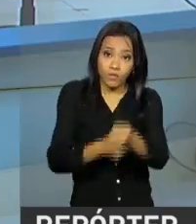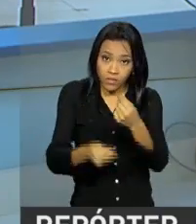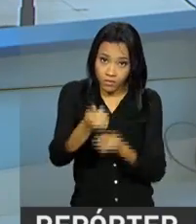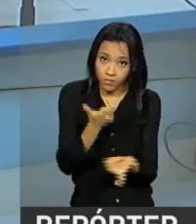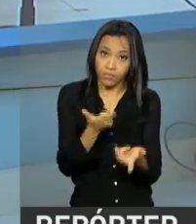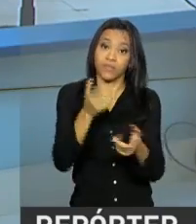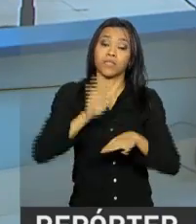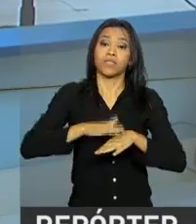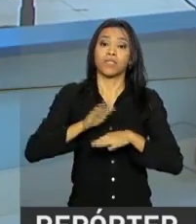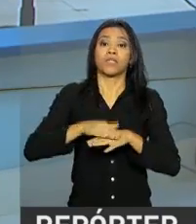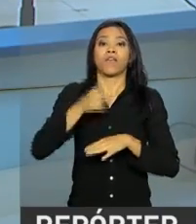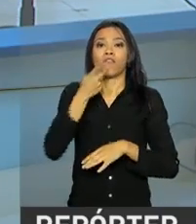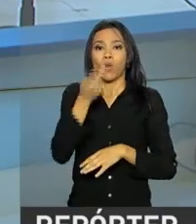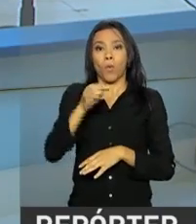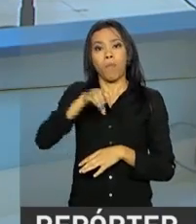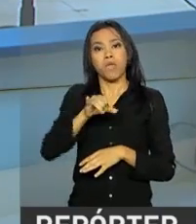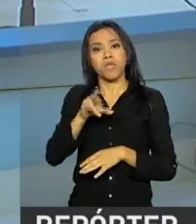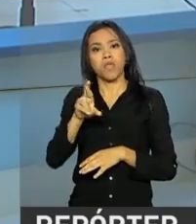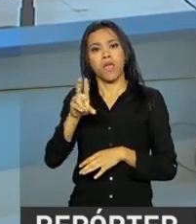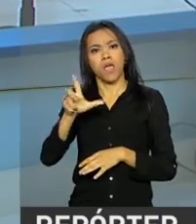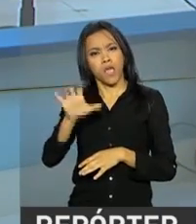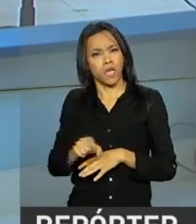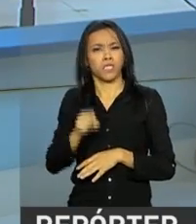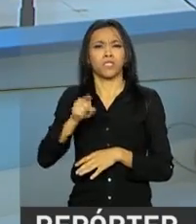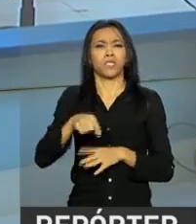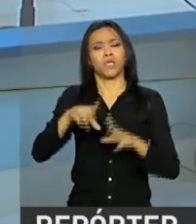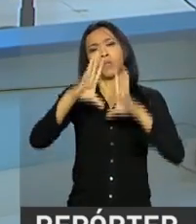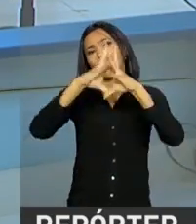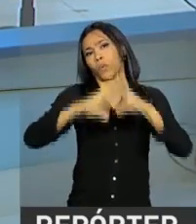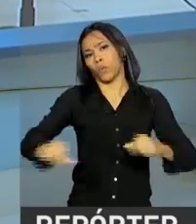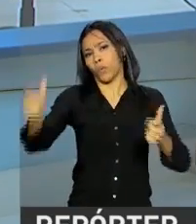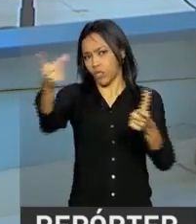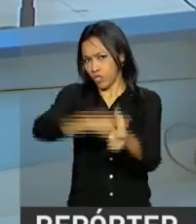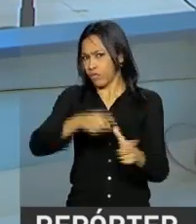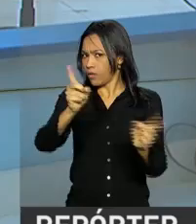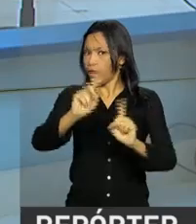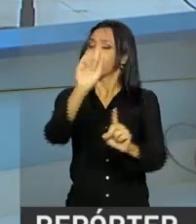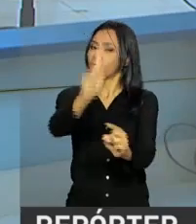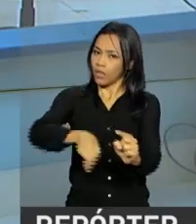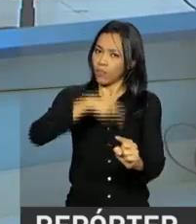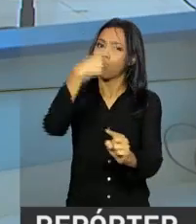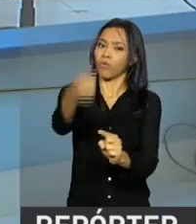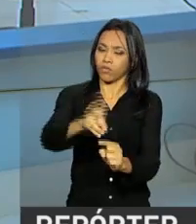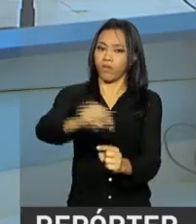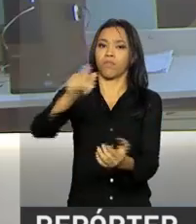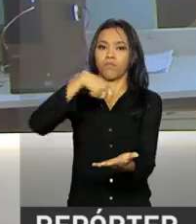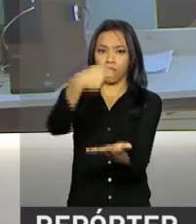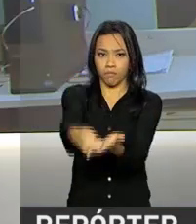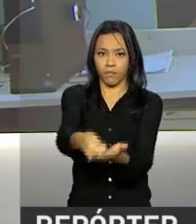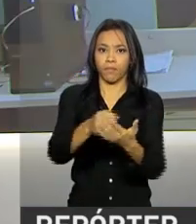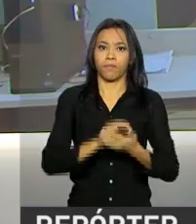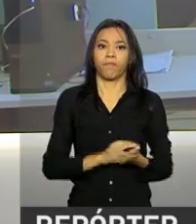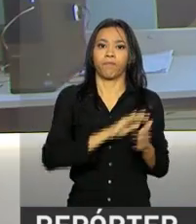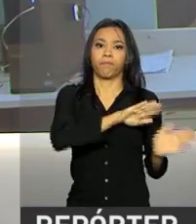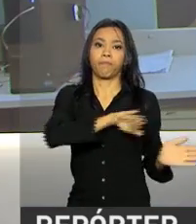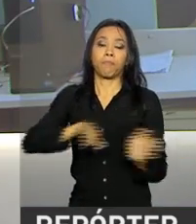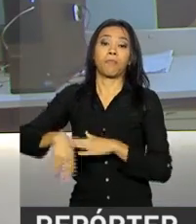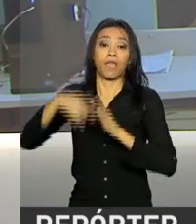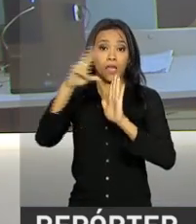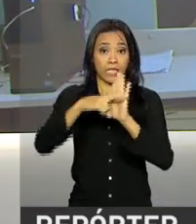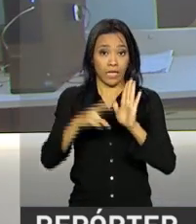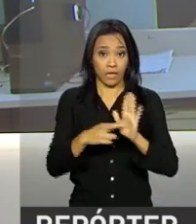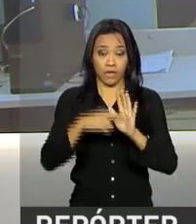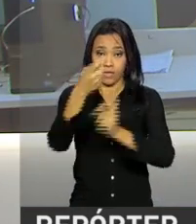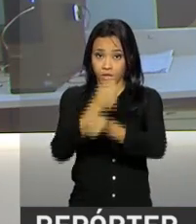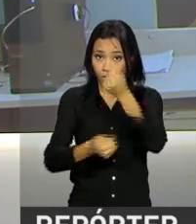Meirelles não se trata de perdão da dívida já que os estados terão de fazer o pagamento mais adiante as medidas econômicas